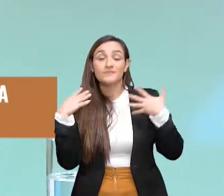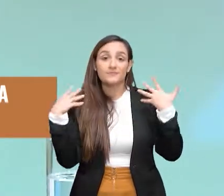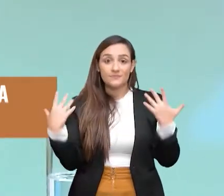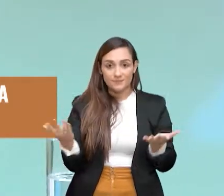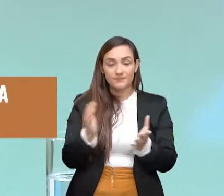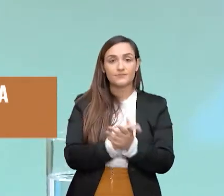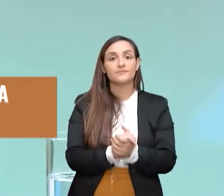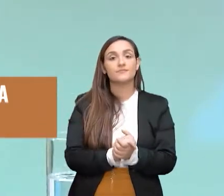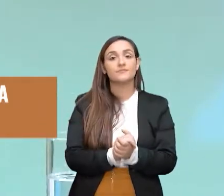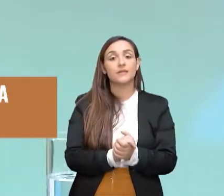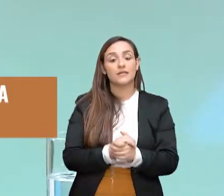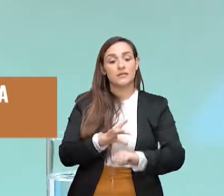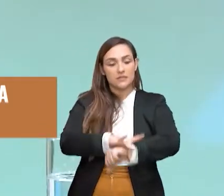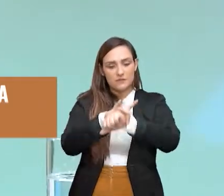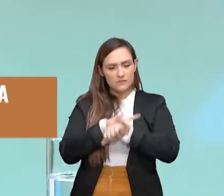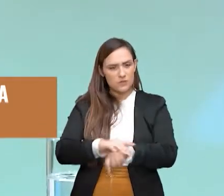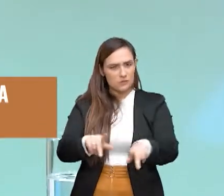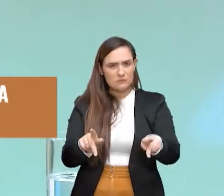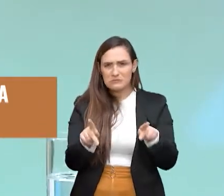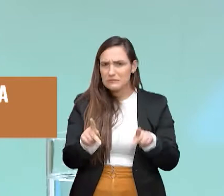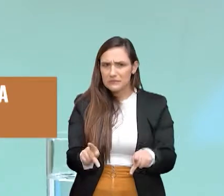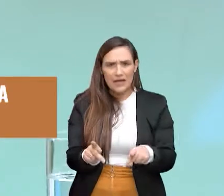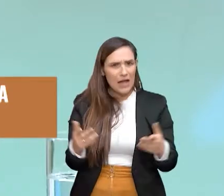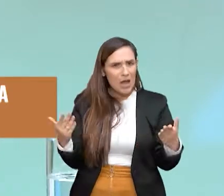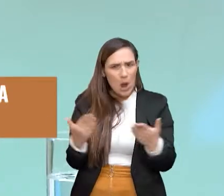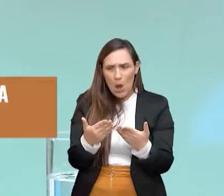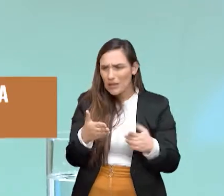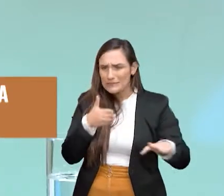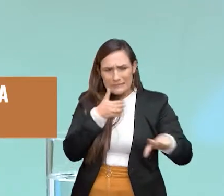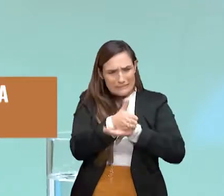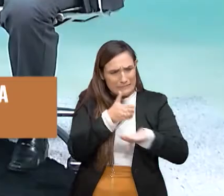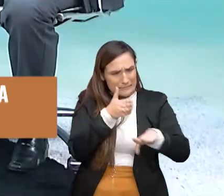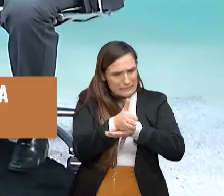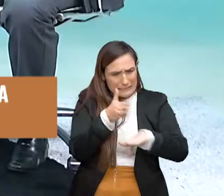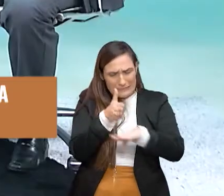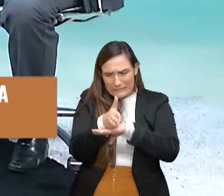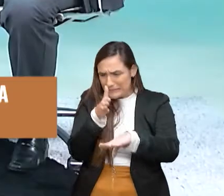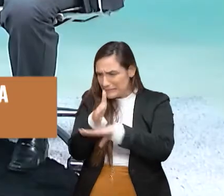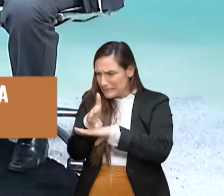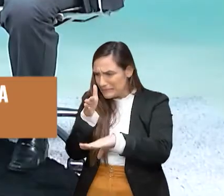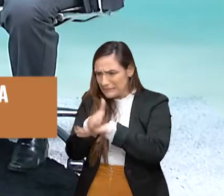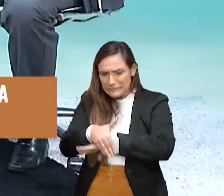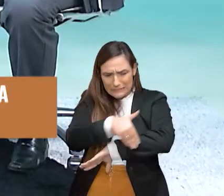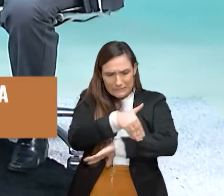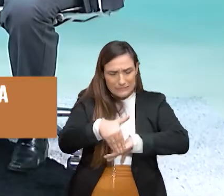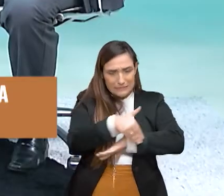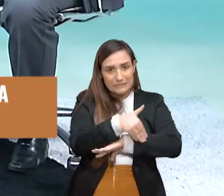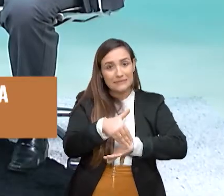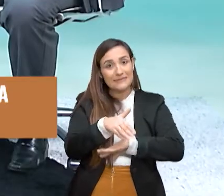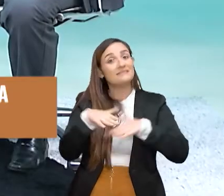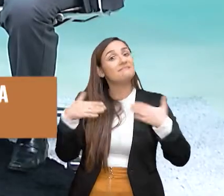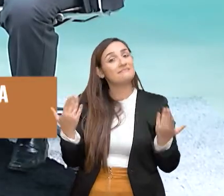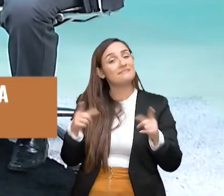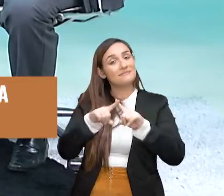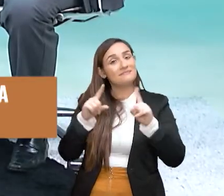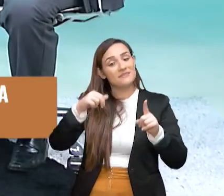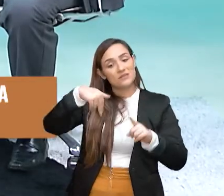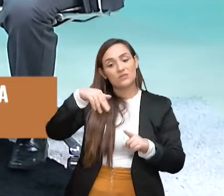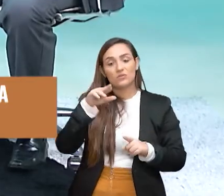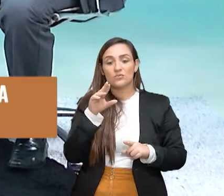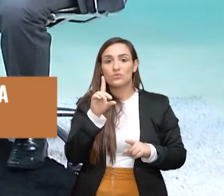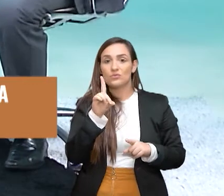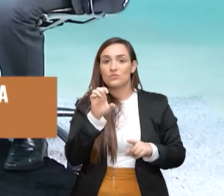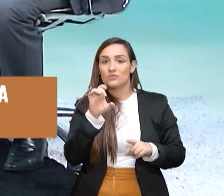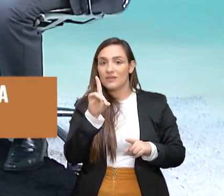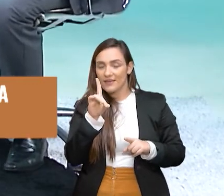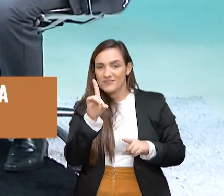dúvida. Bom, a Defensoria Pública, ela nunca esteve tão na rua como na gestão atual. E o NUDED que o diga,